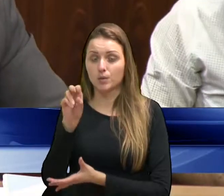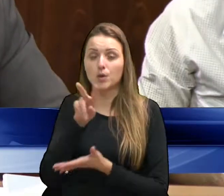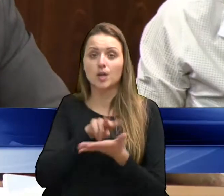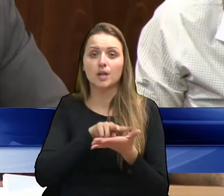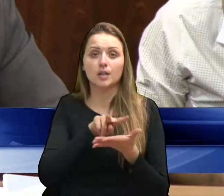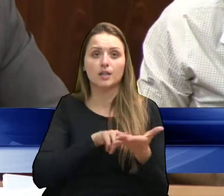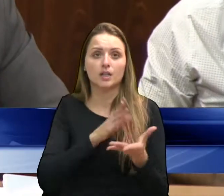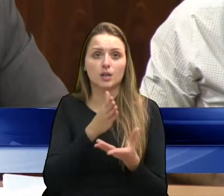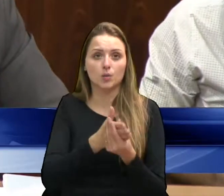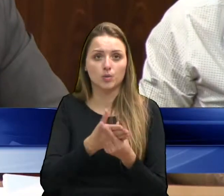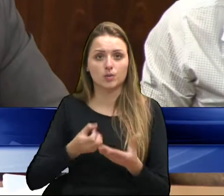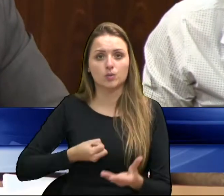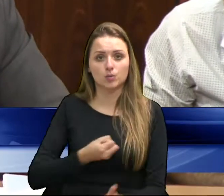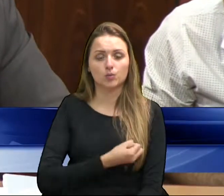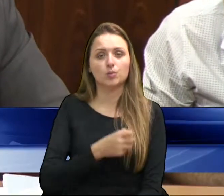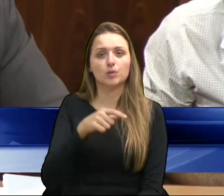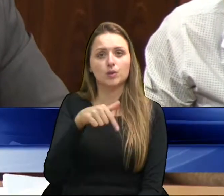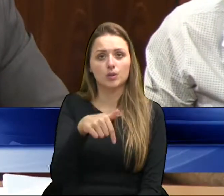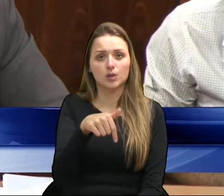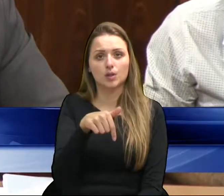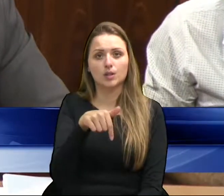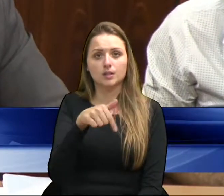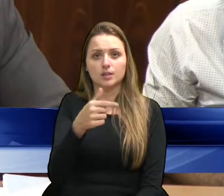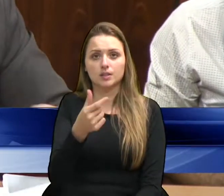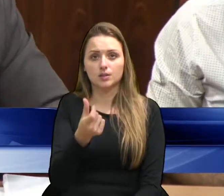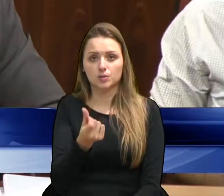processo, número